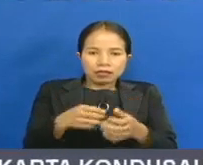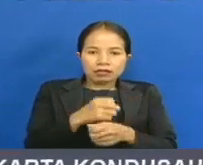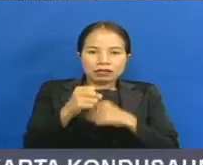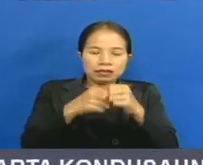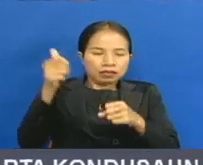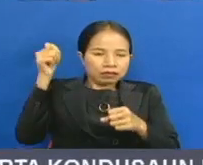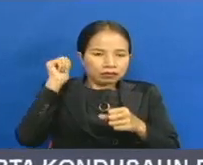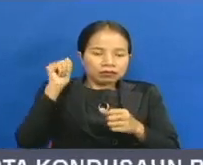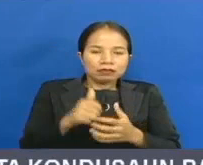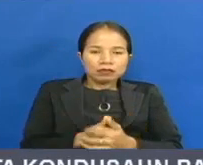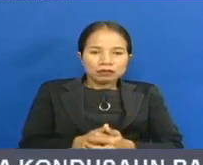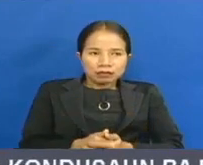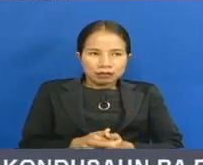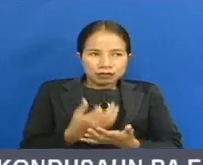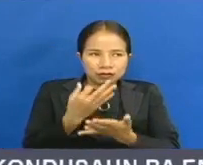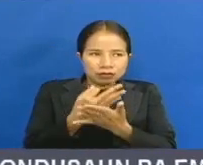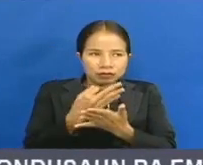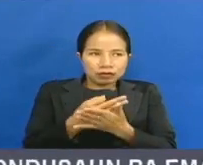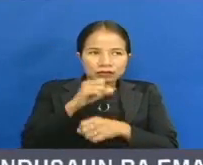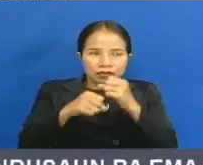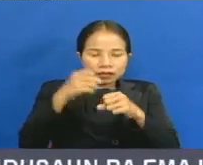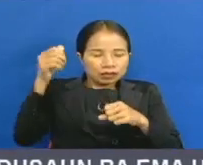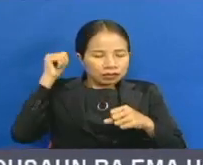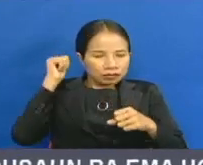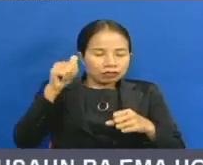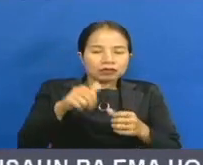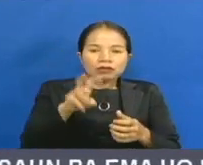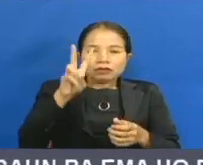Tinancoto. Receita da Tinancoto